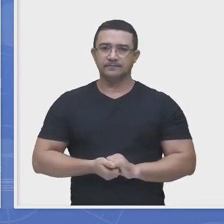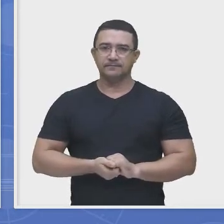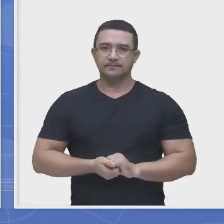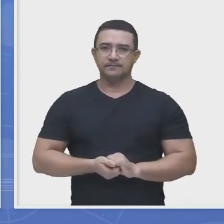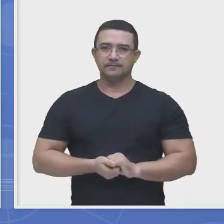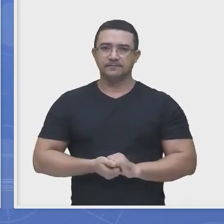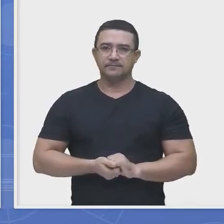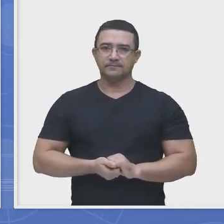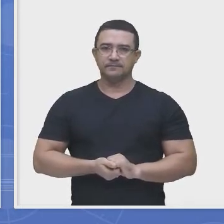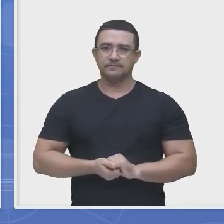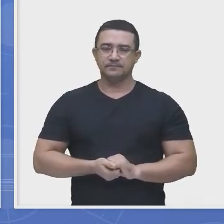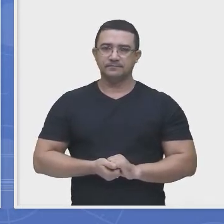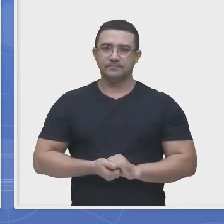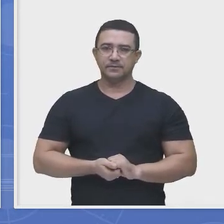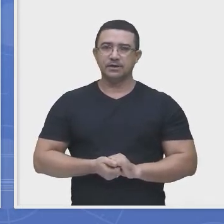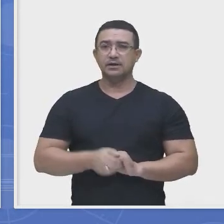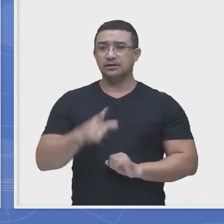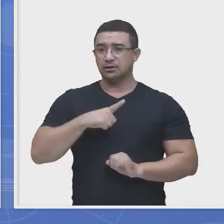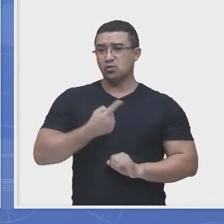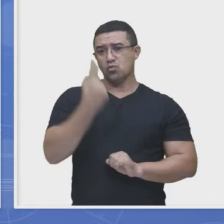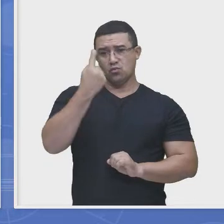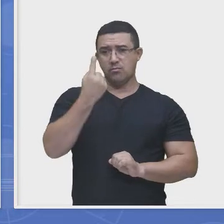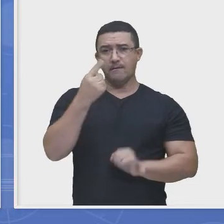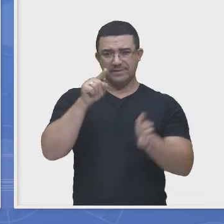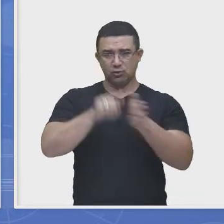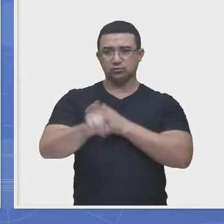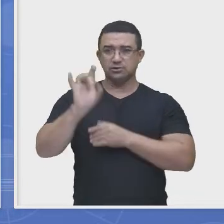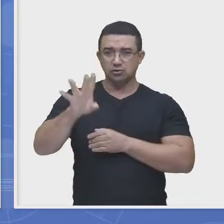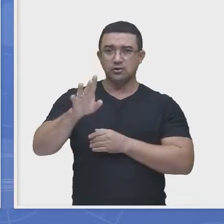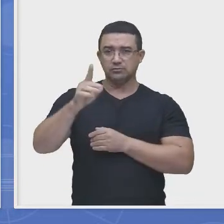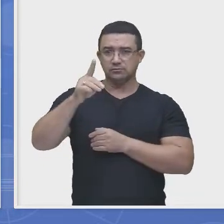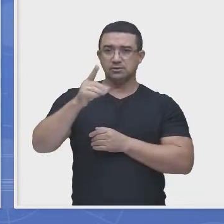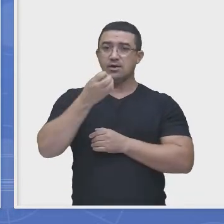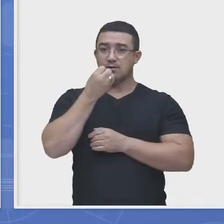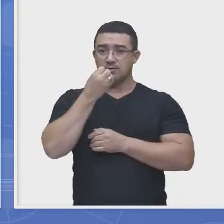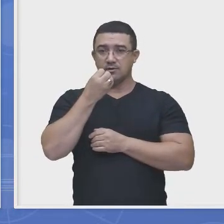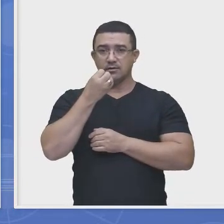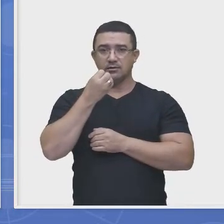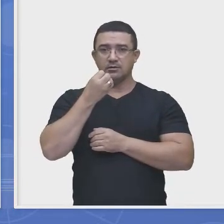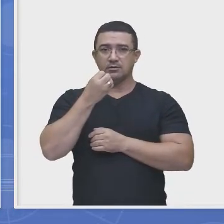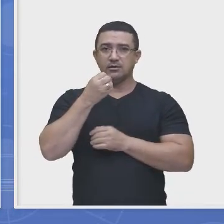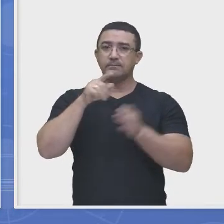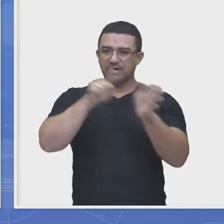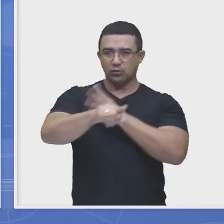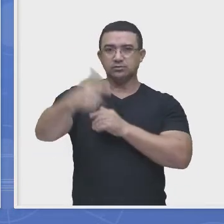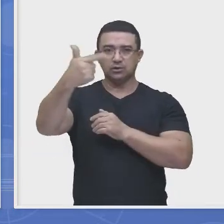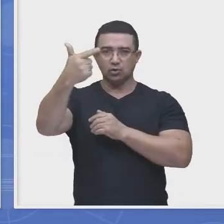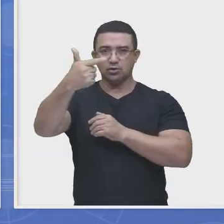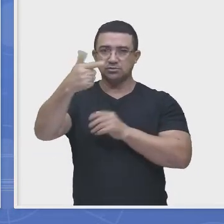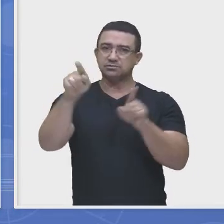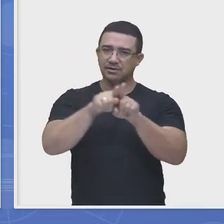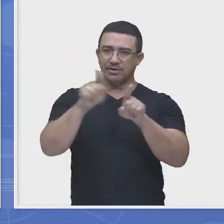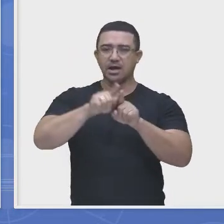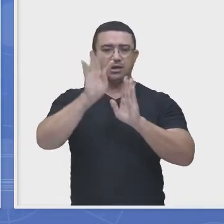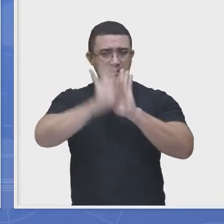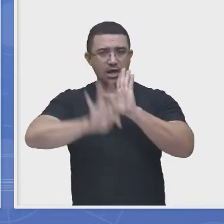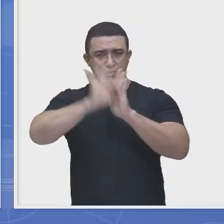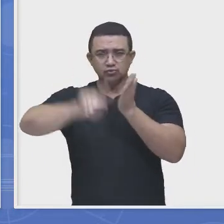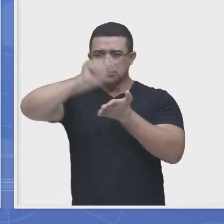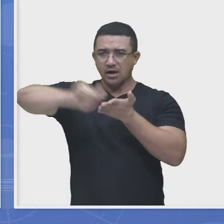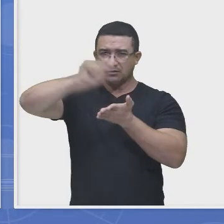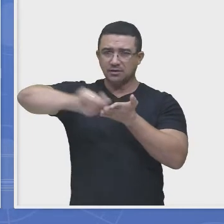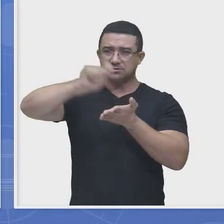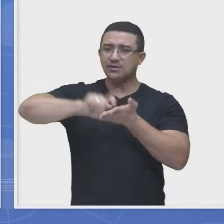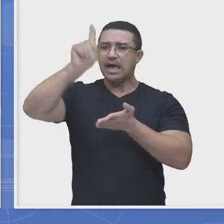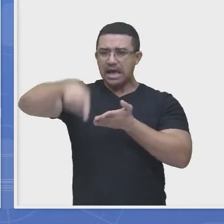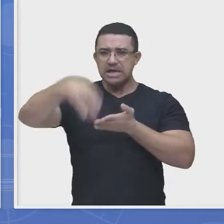gente? Somente essa, né? Então, bom, assim, questão de número 2 também, olha só, sobre o texto dissertativo,